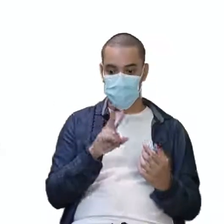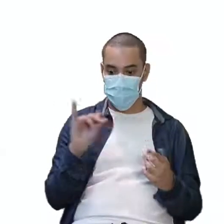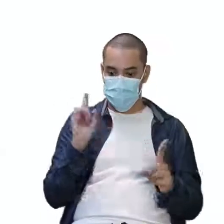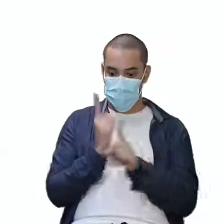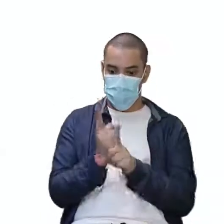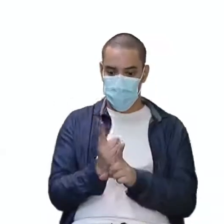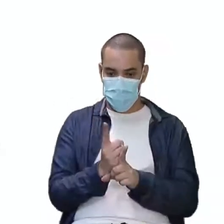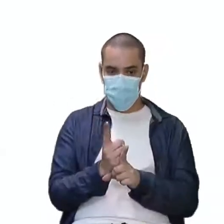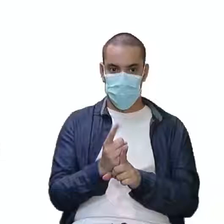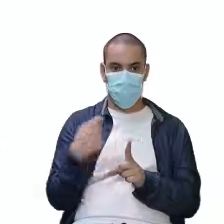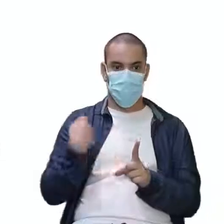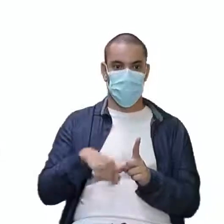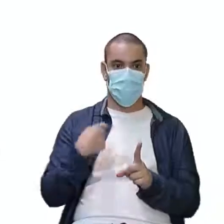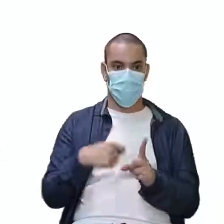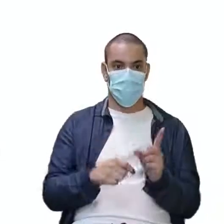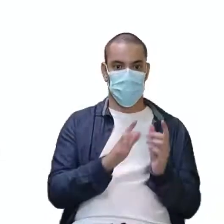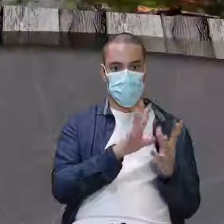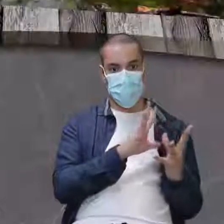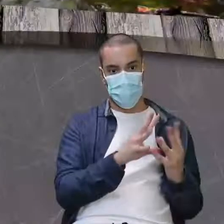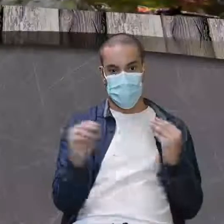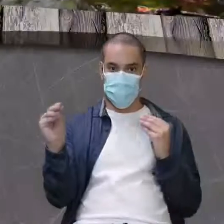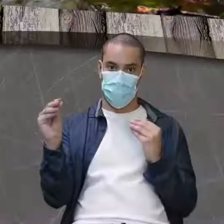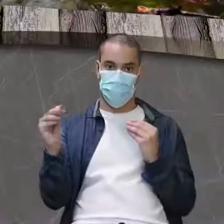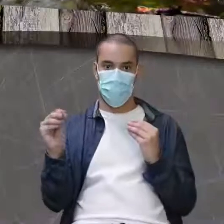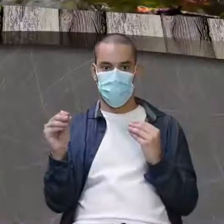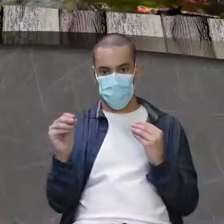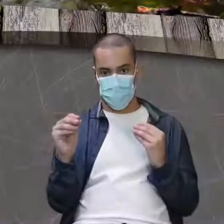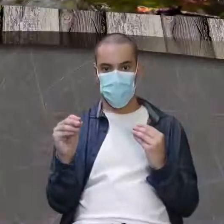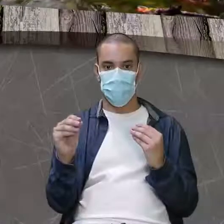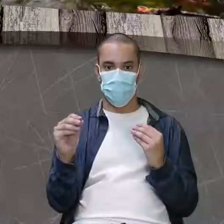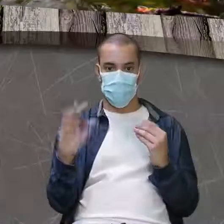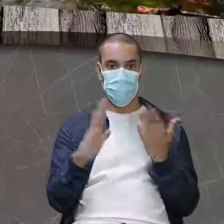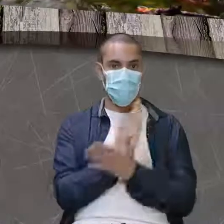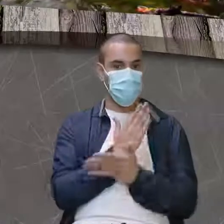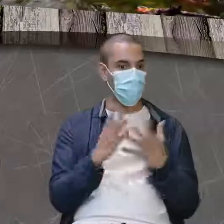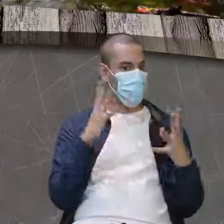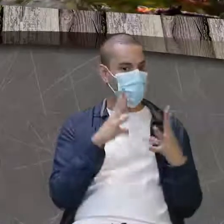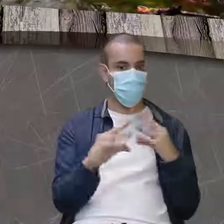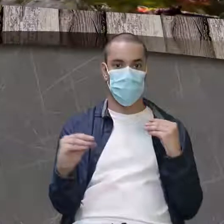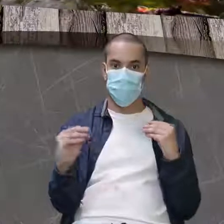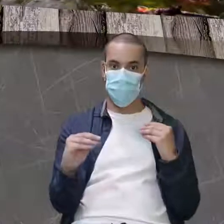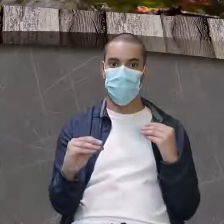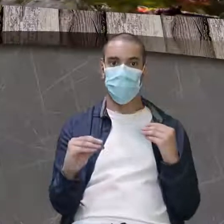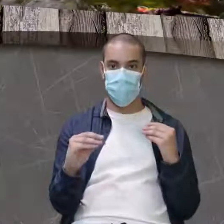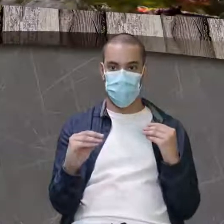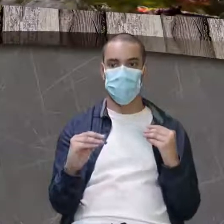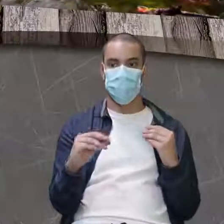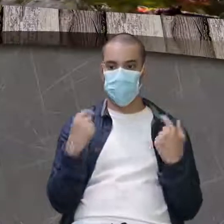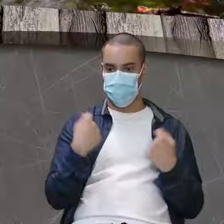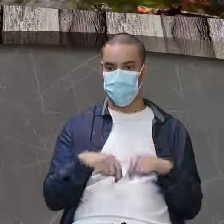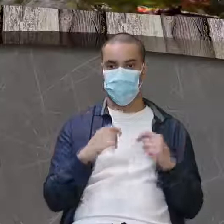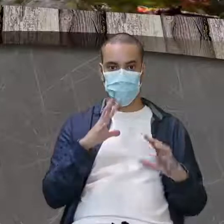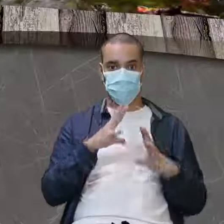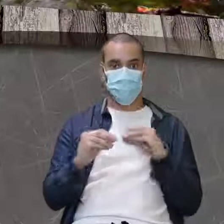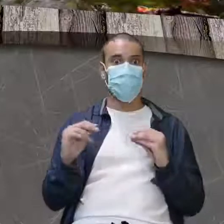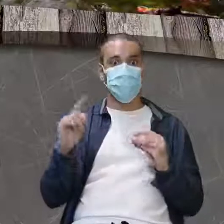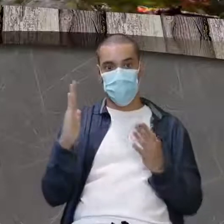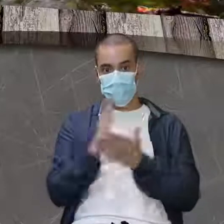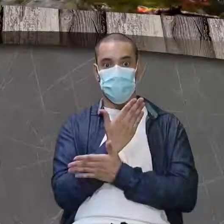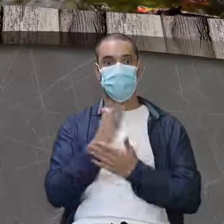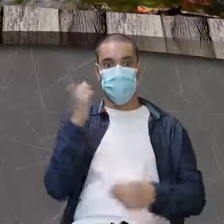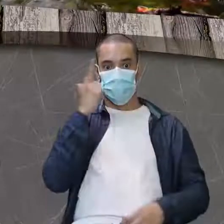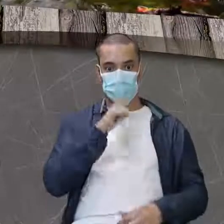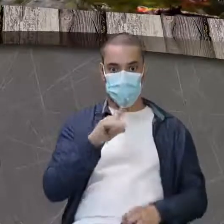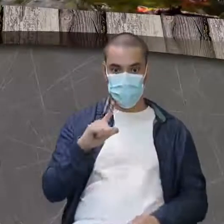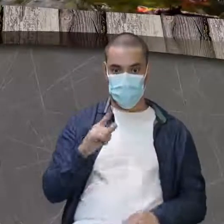predados, né? E aí, nessa predação, acontecer que alguns vão ter que fugir. Muitos, né? Vão ter que fugir, vão conseguir fugir